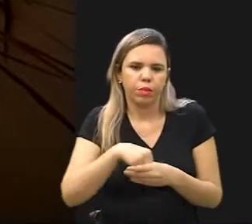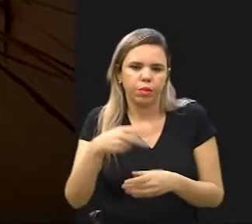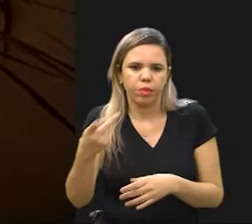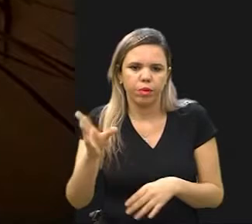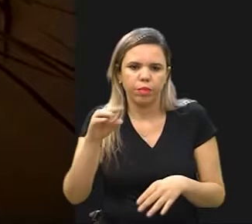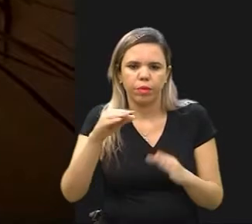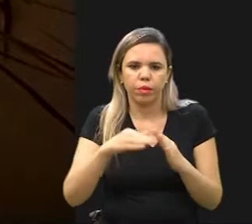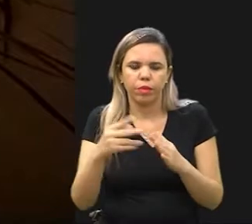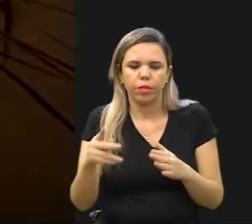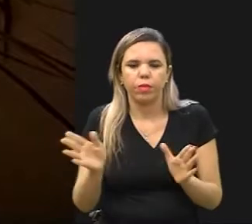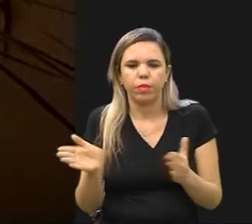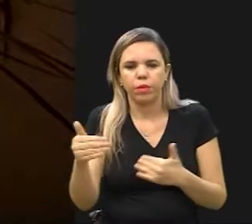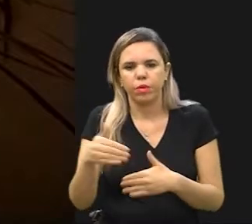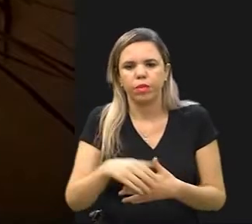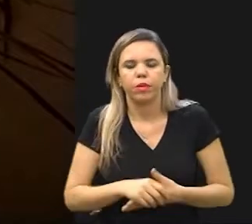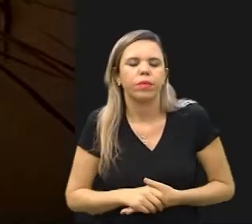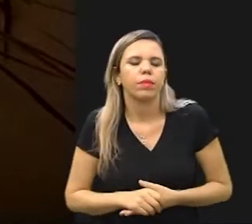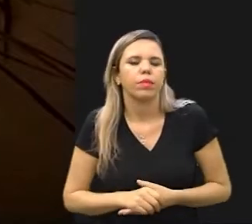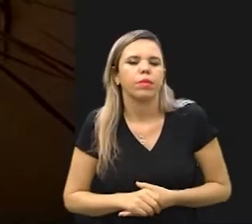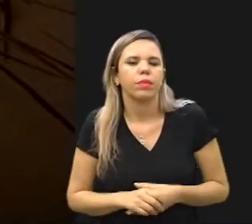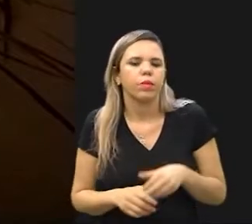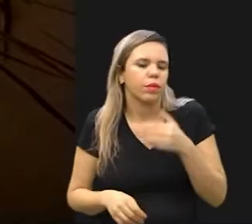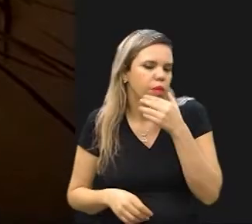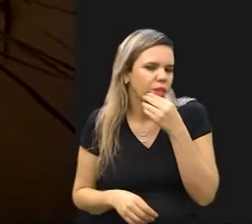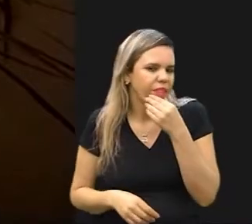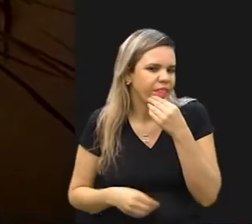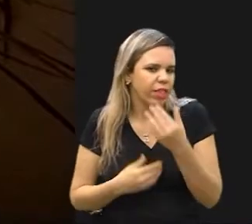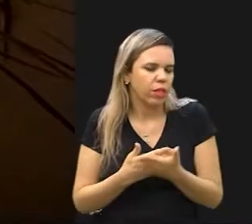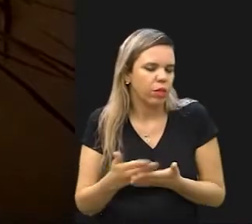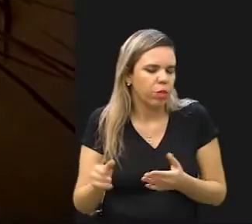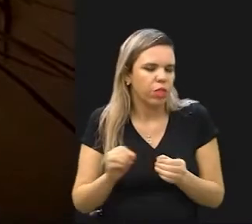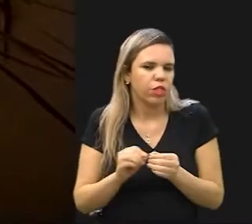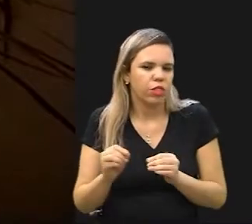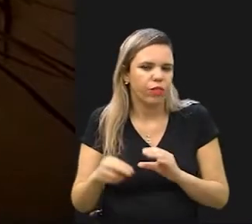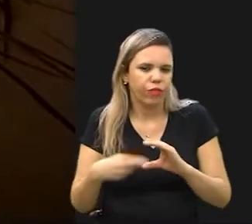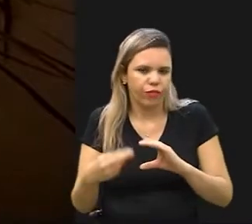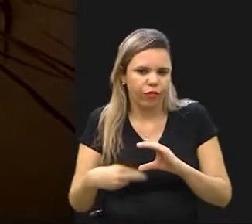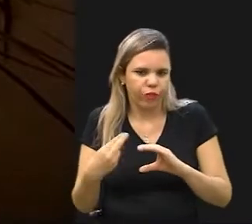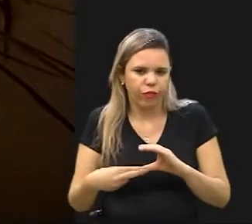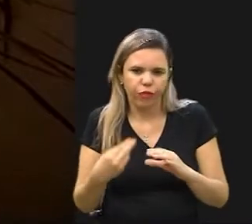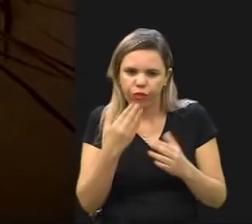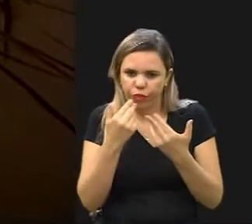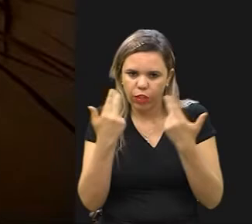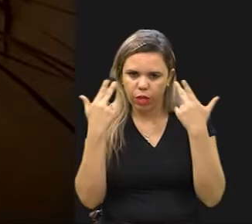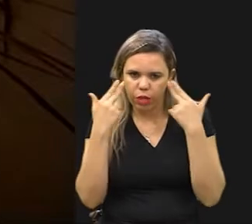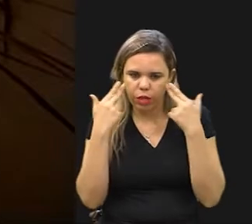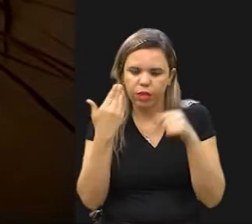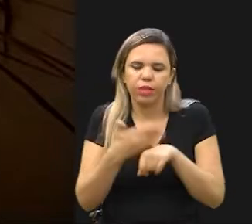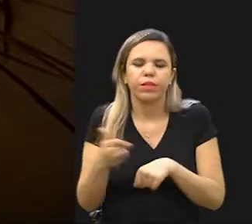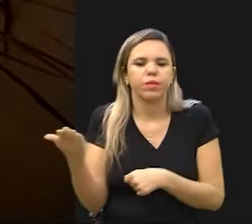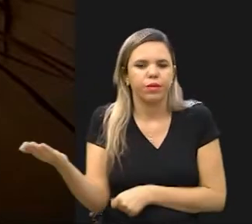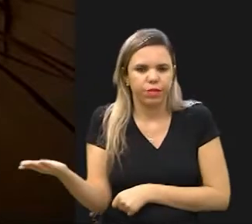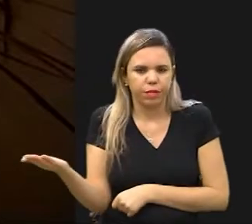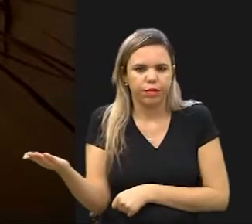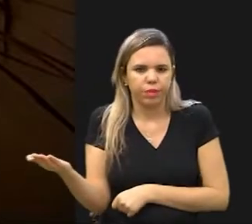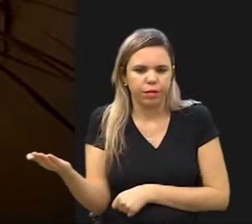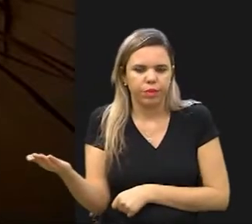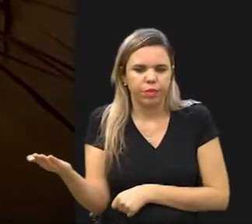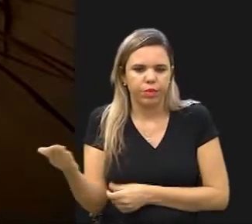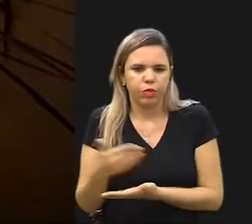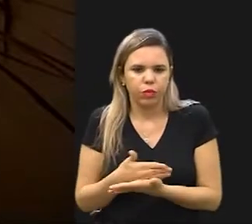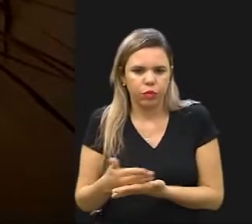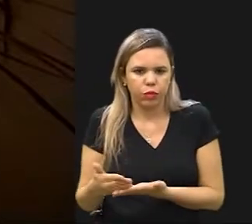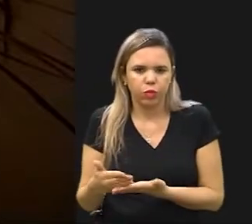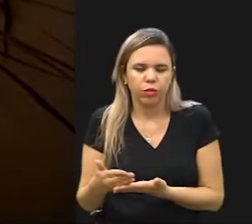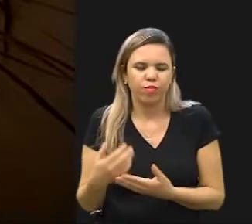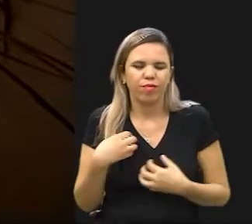acontecendo ali dentro da sua caixa. E aí, quando a gente começou a fazer compostagem, quando eu comecei a praticar compostagem,